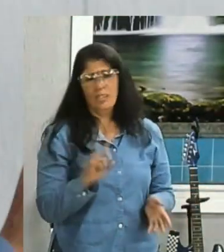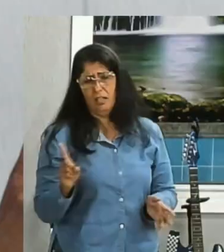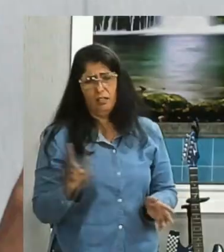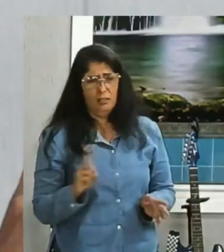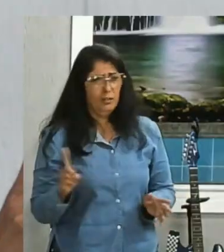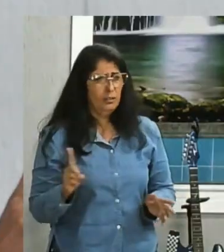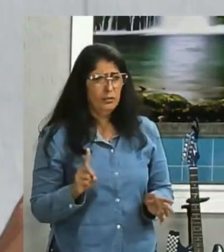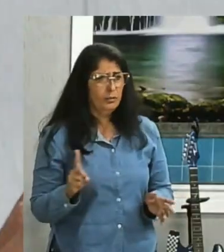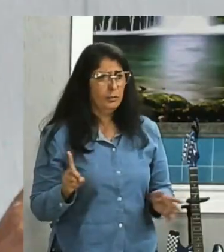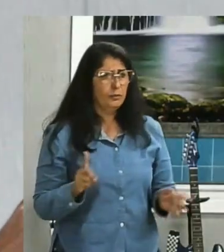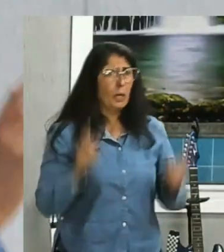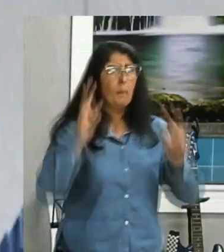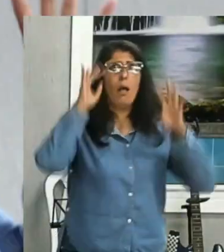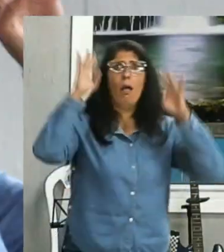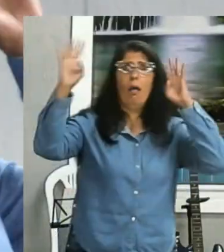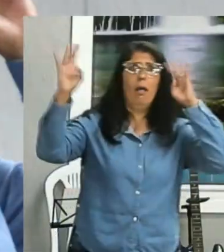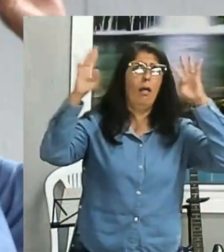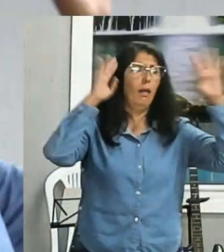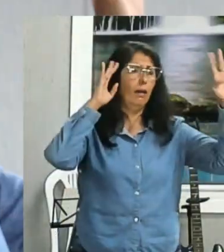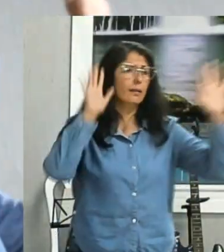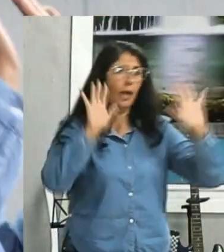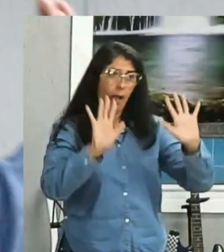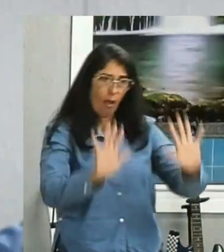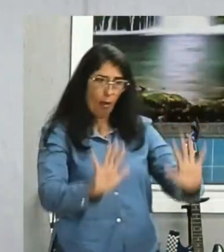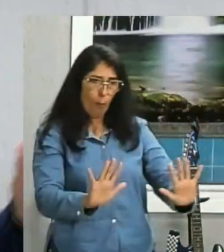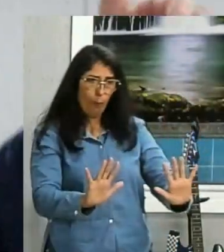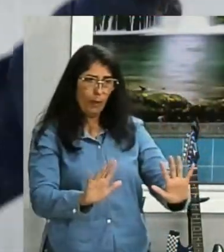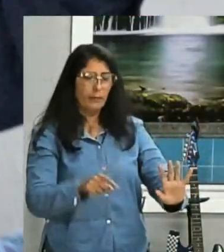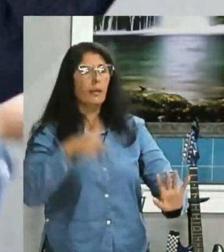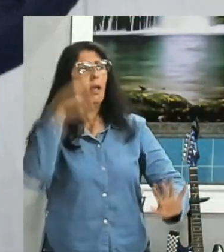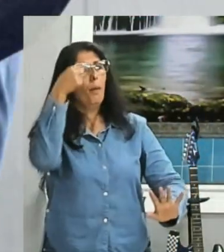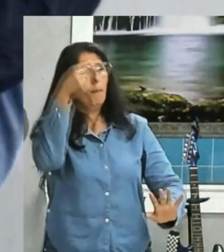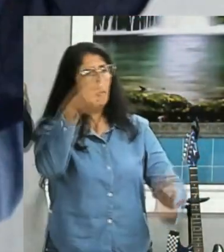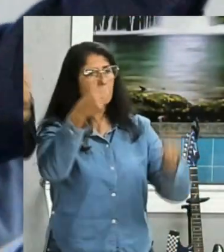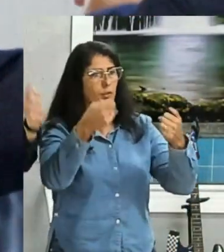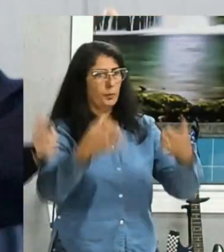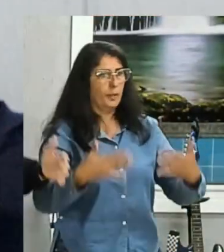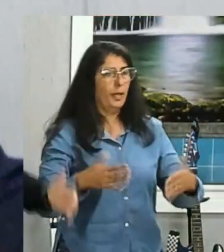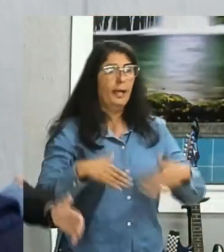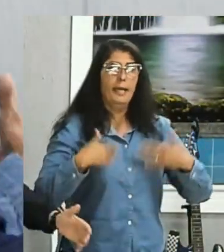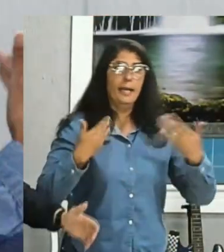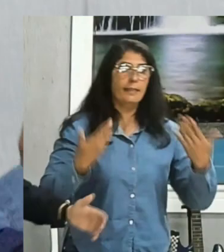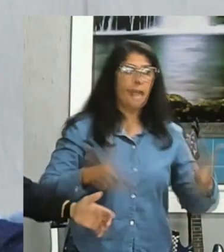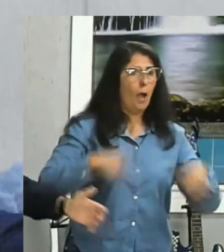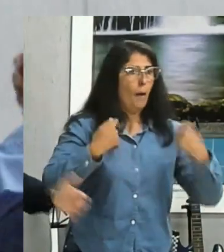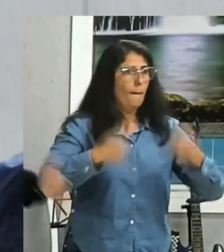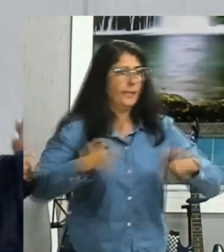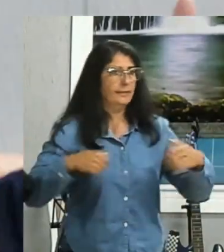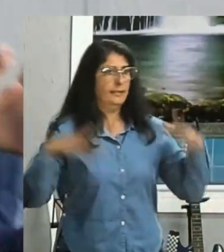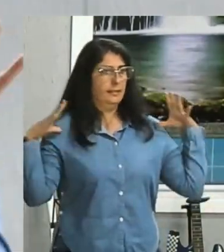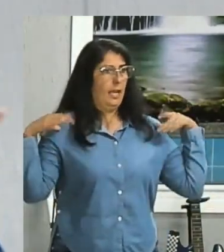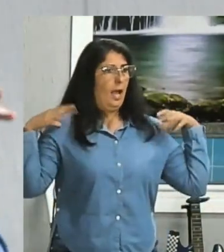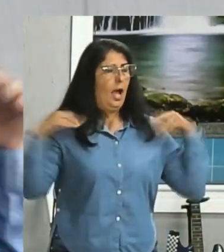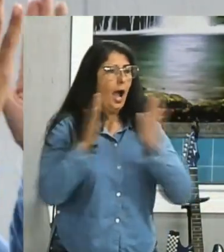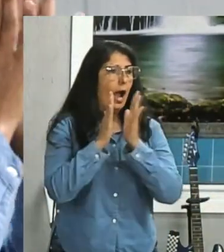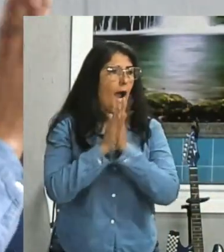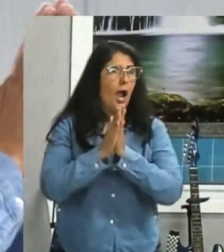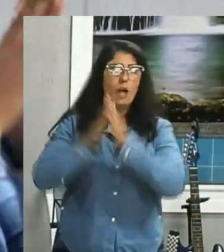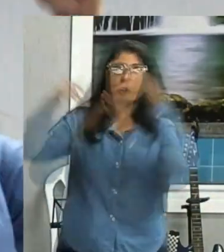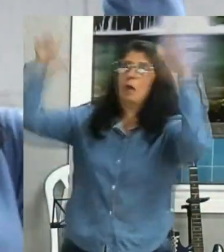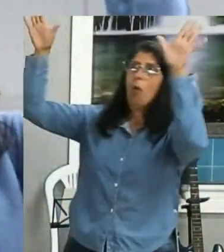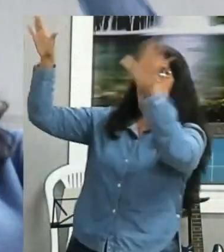aí. Vamos chegar lá. Aí vai ter que vir anjo do céu para batalhar. Para com